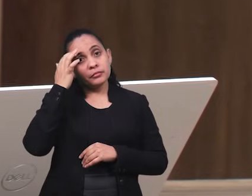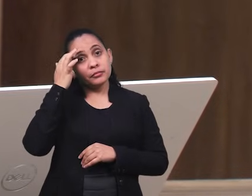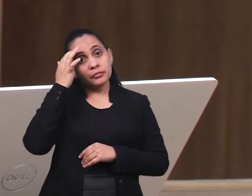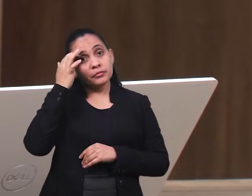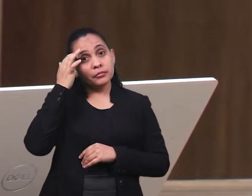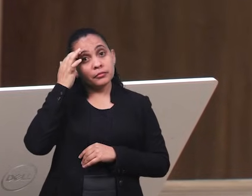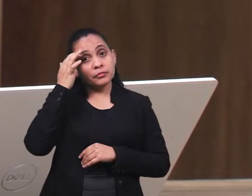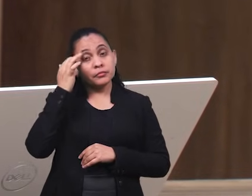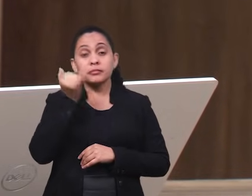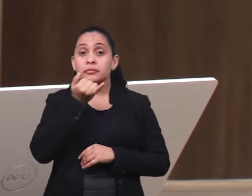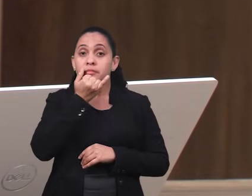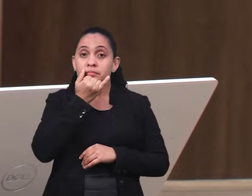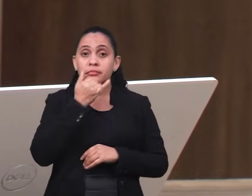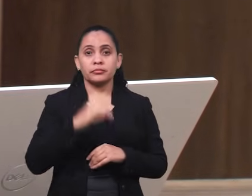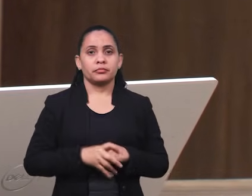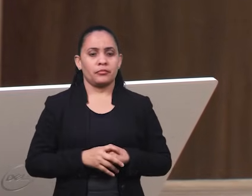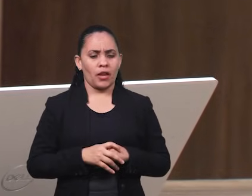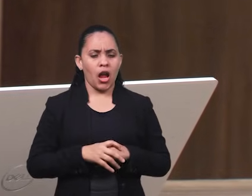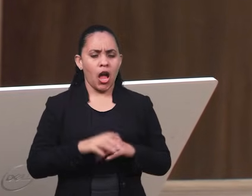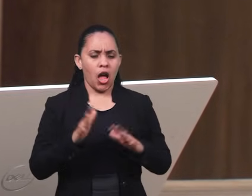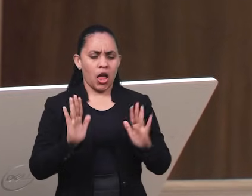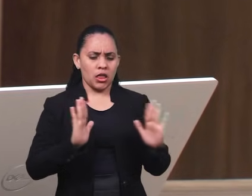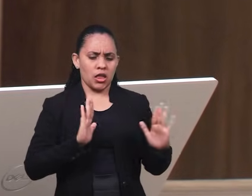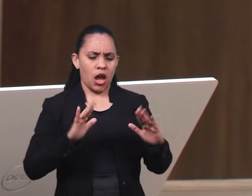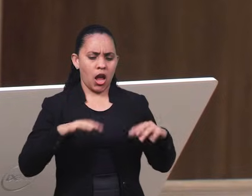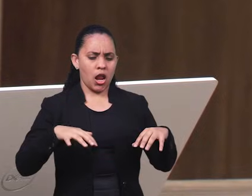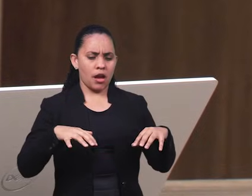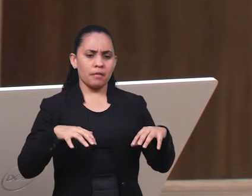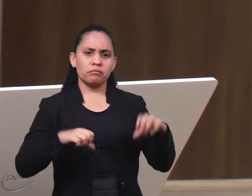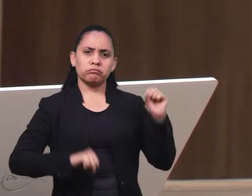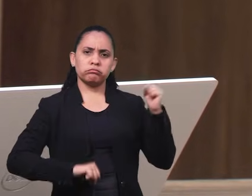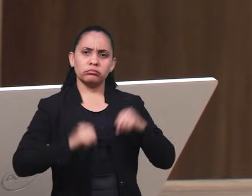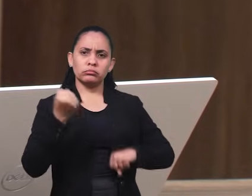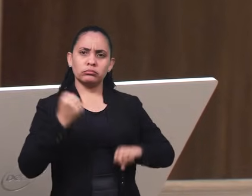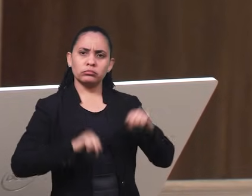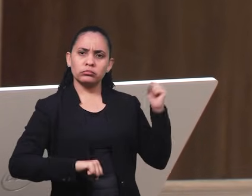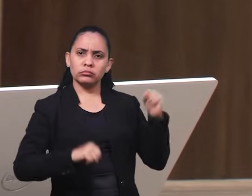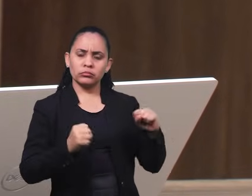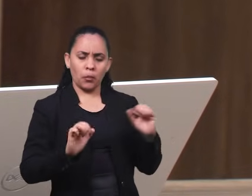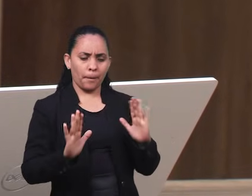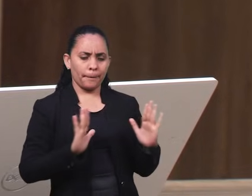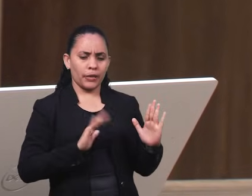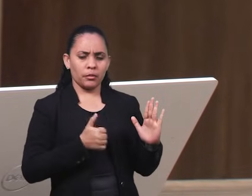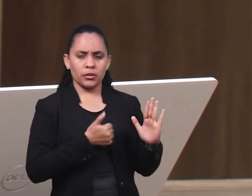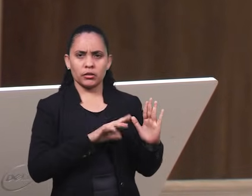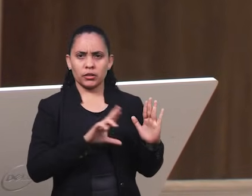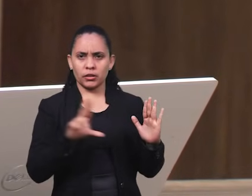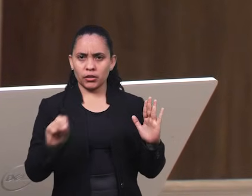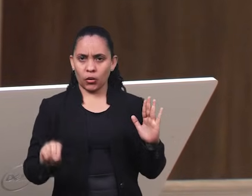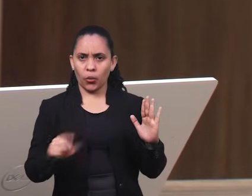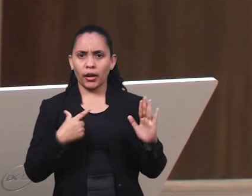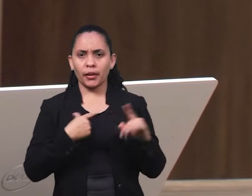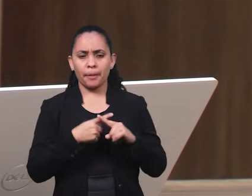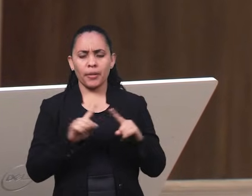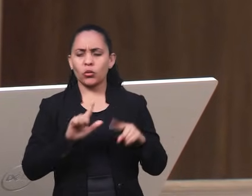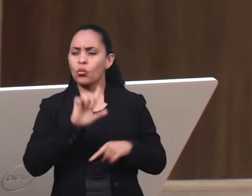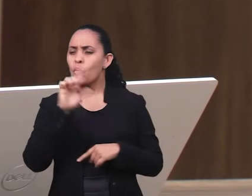de até a era industrial, ou seja, de 1400 a 1750,